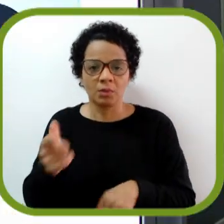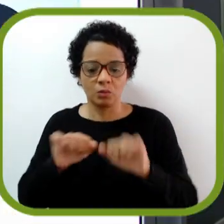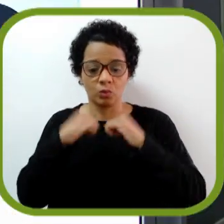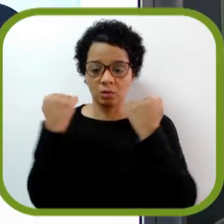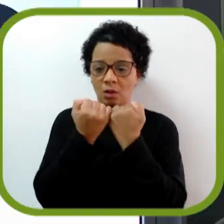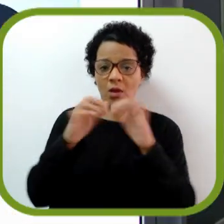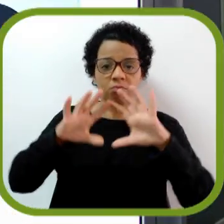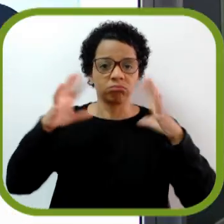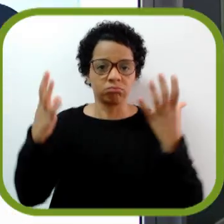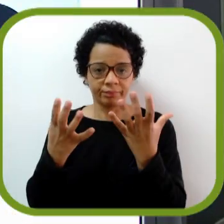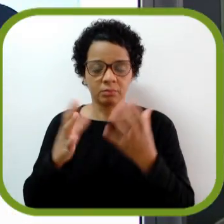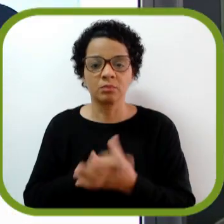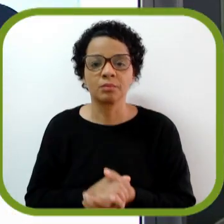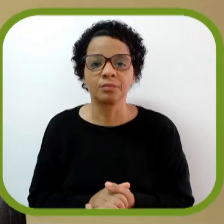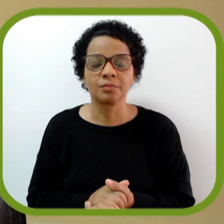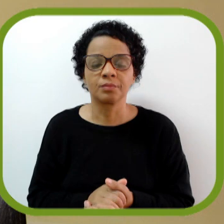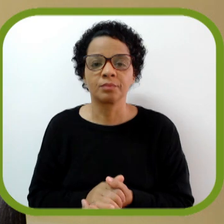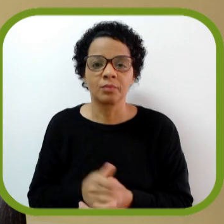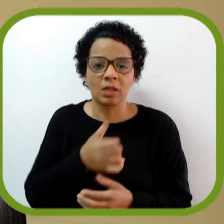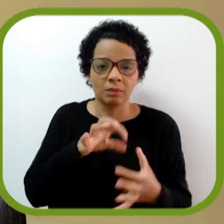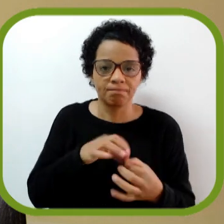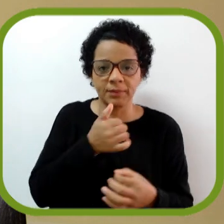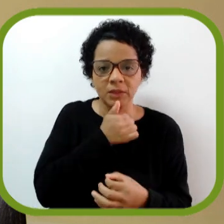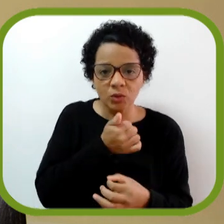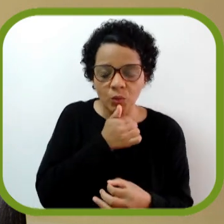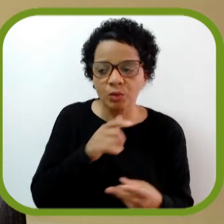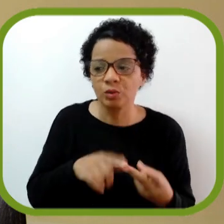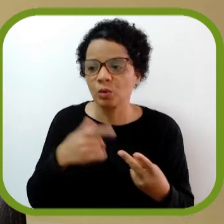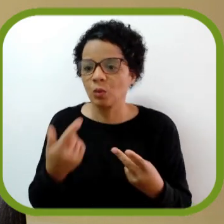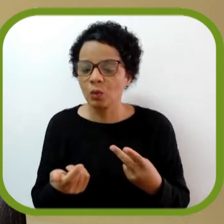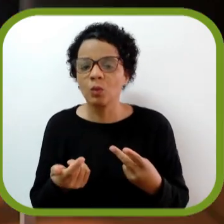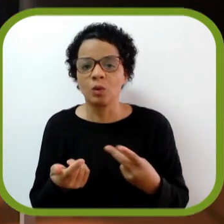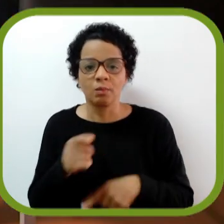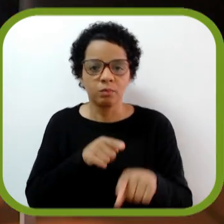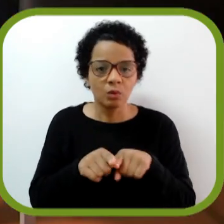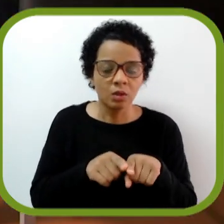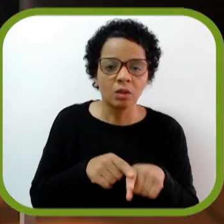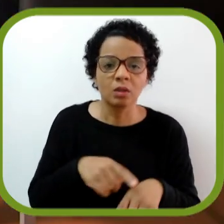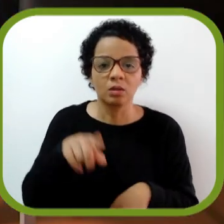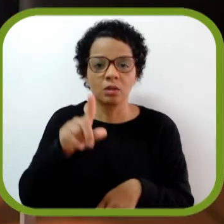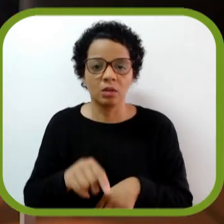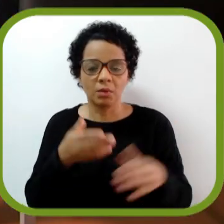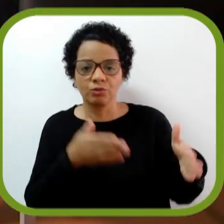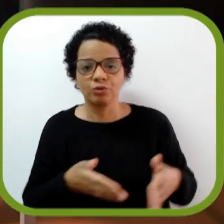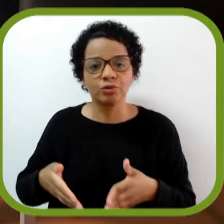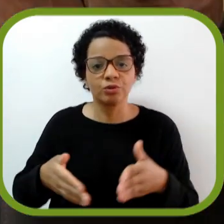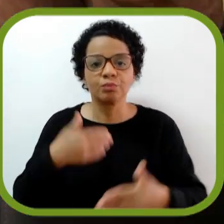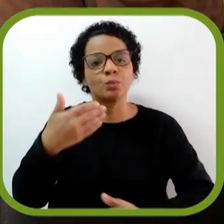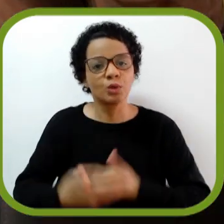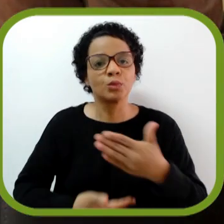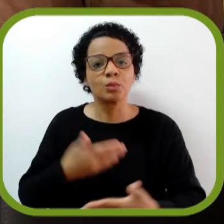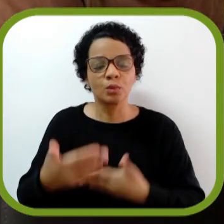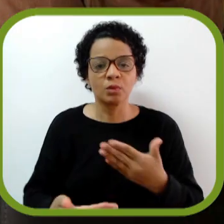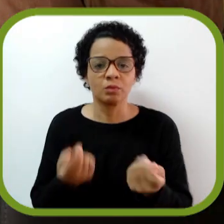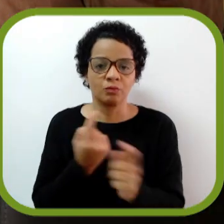a organização da sociedade, do ponto de vista das decisões, do ponto de vista das políticas e das